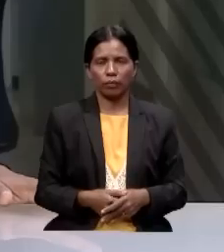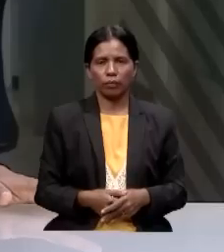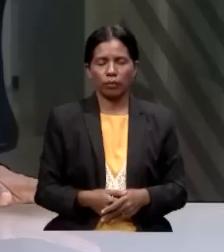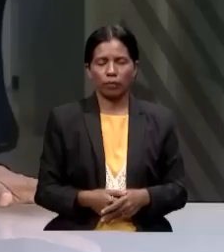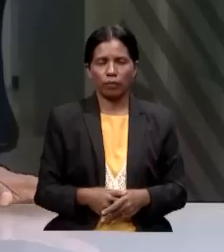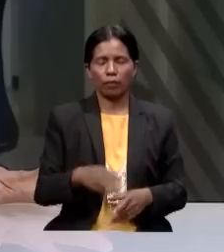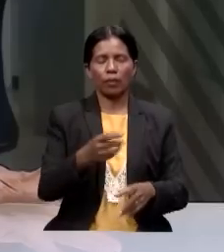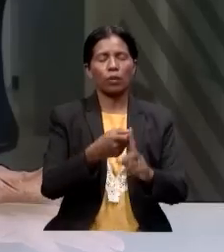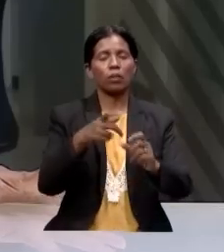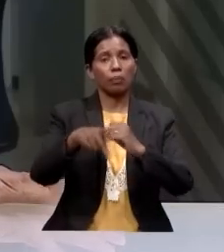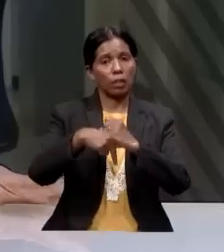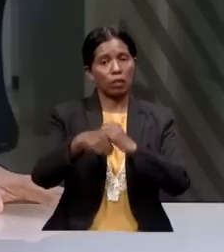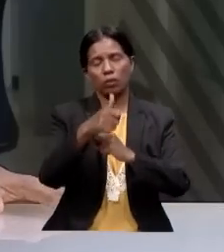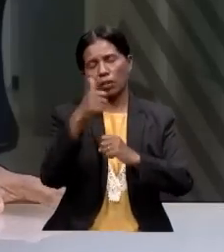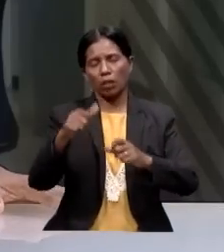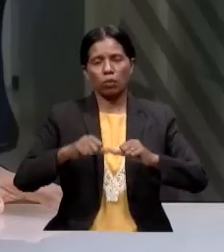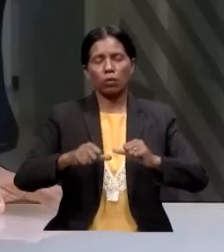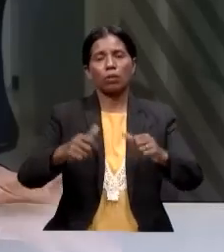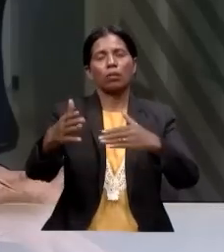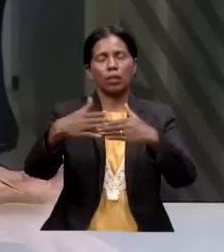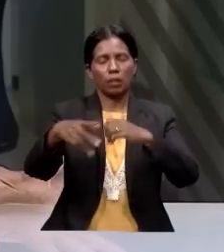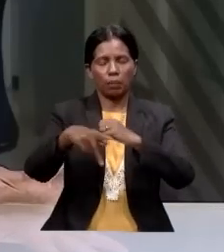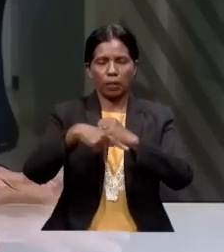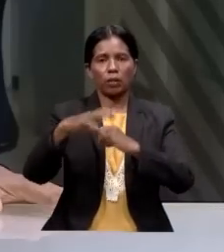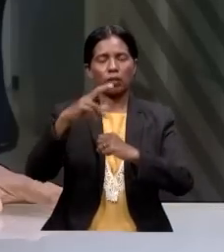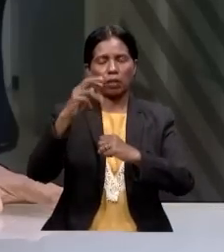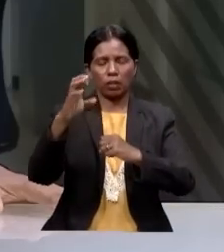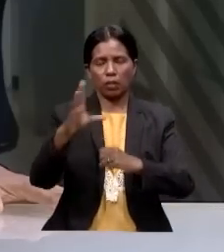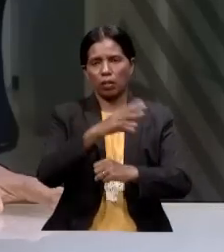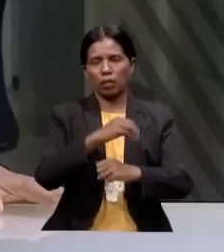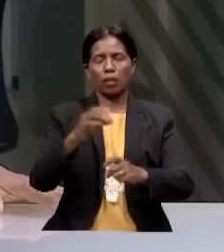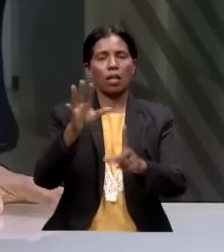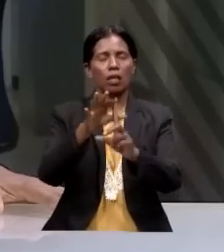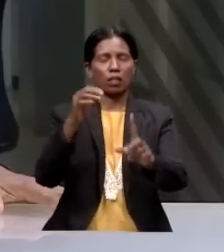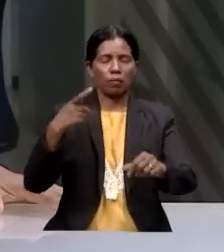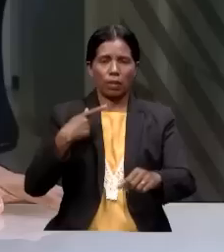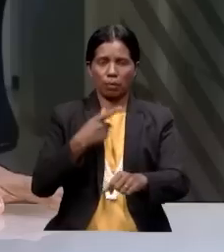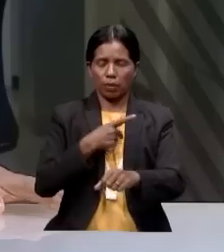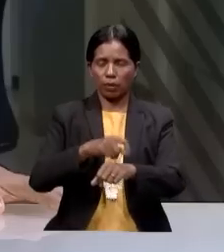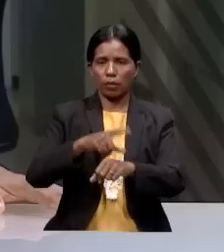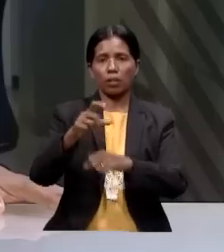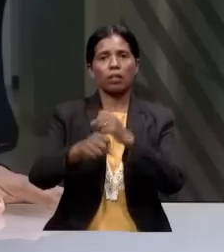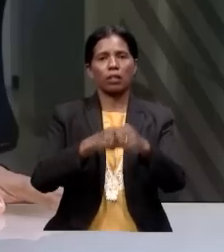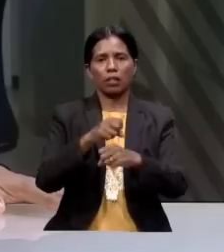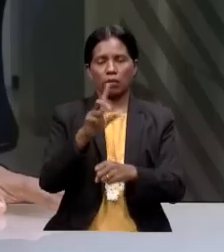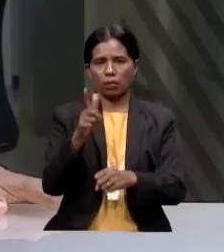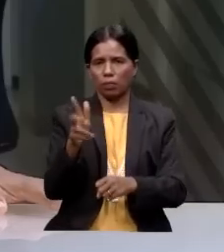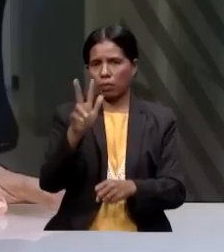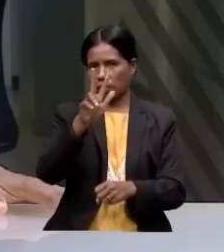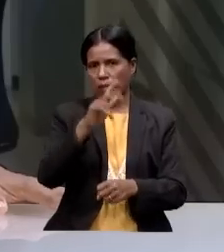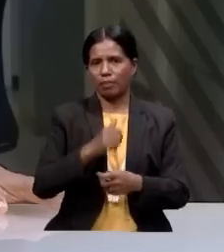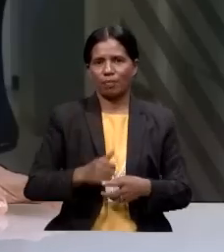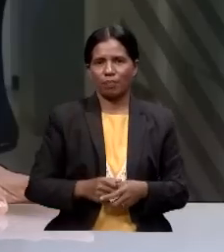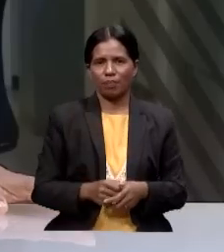Militante dos partidos selo continua besikang ba partido Senarte hode reforsa e eleição parlamentar e hundua ruang lure sintolo.